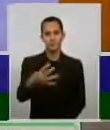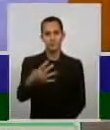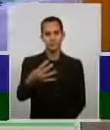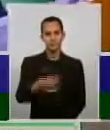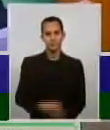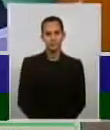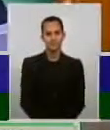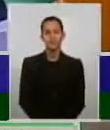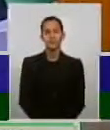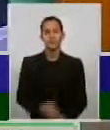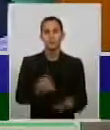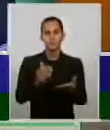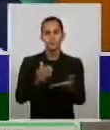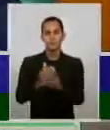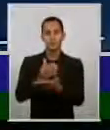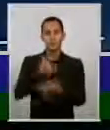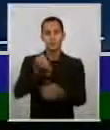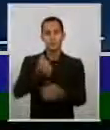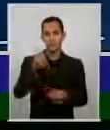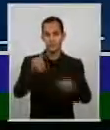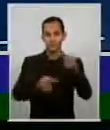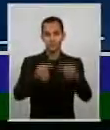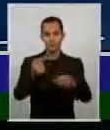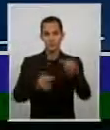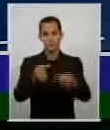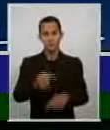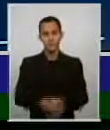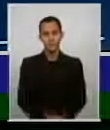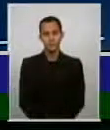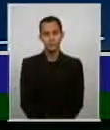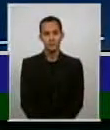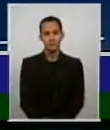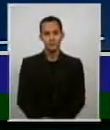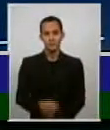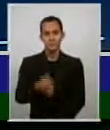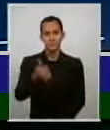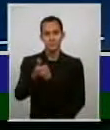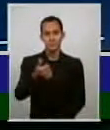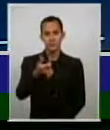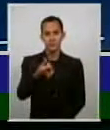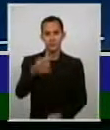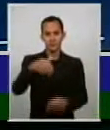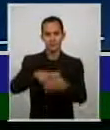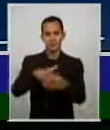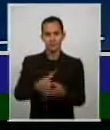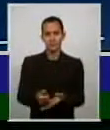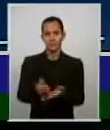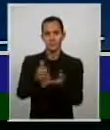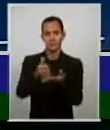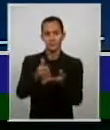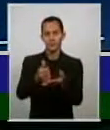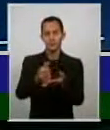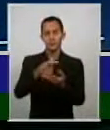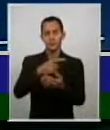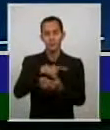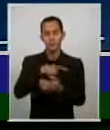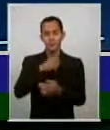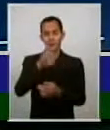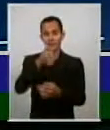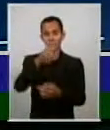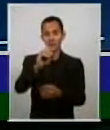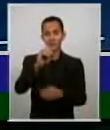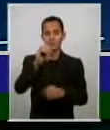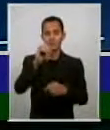724/2014. Foi aprovado em primeira discussão. Por 16 votos favoráveis, tivemos